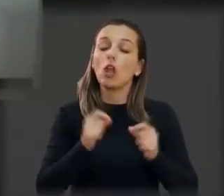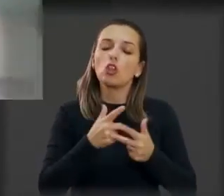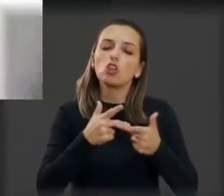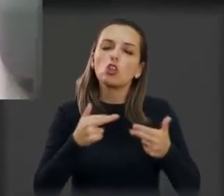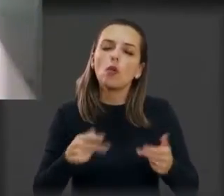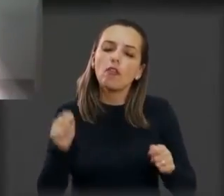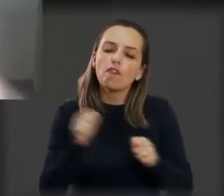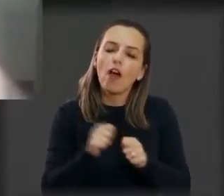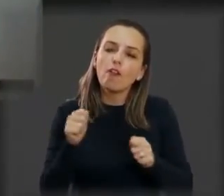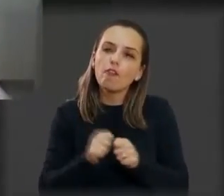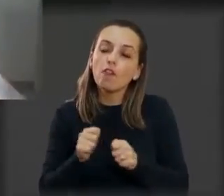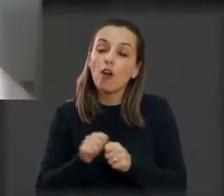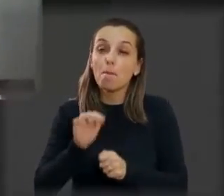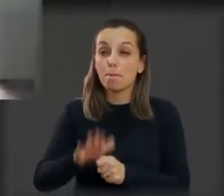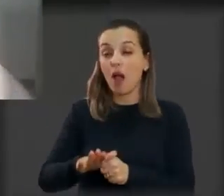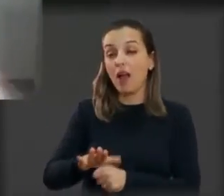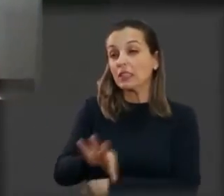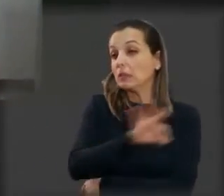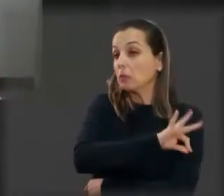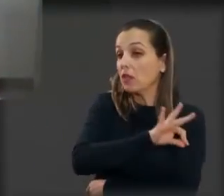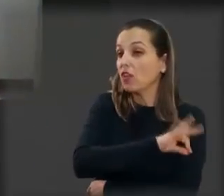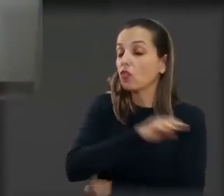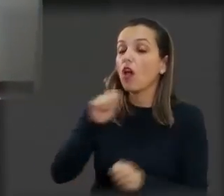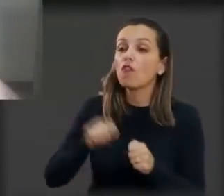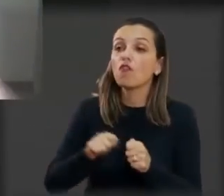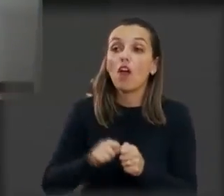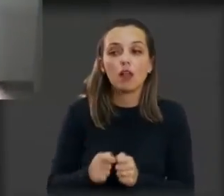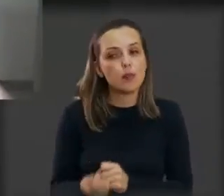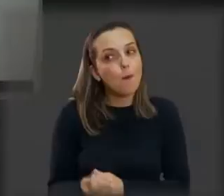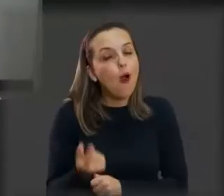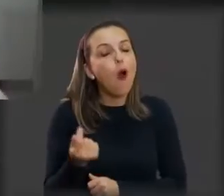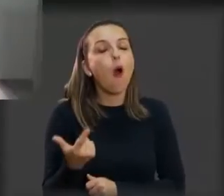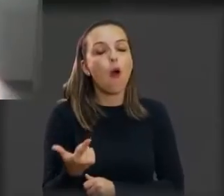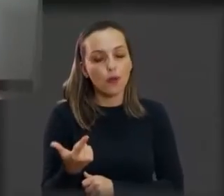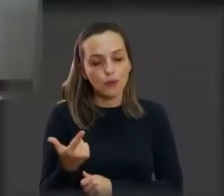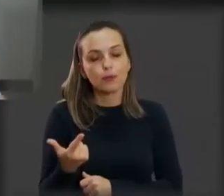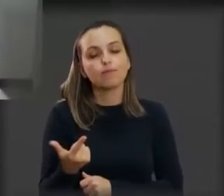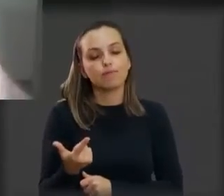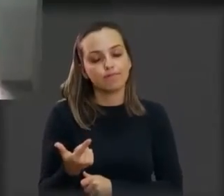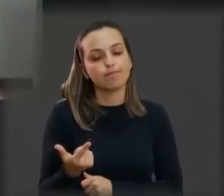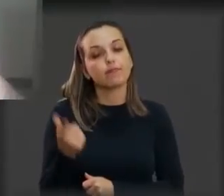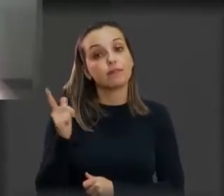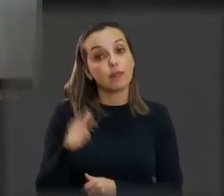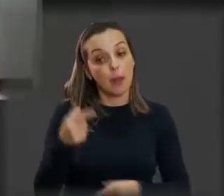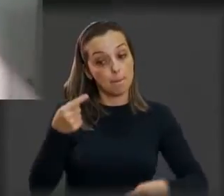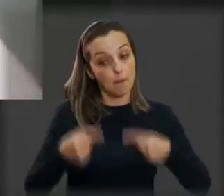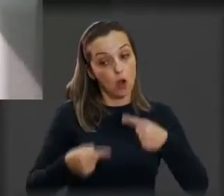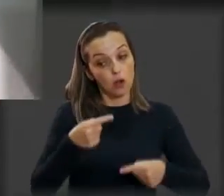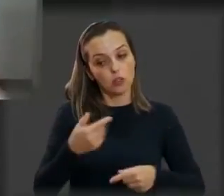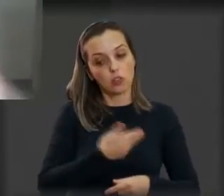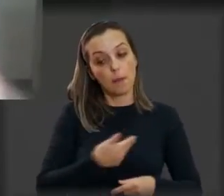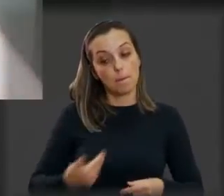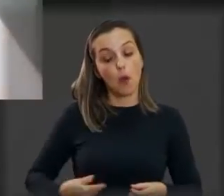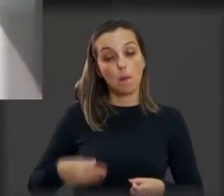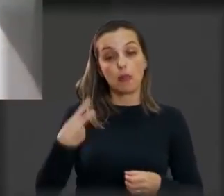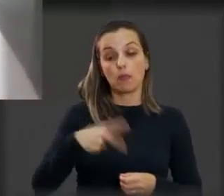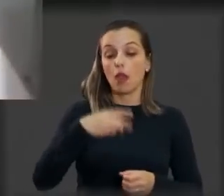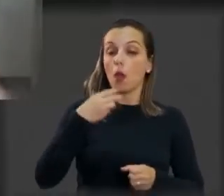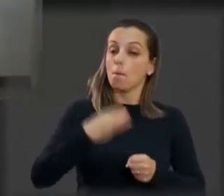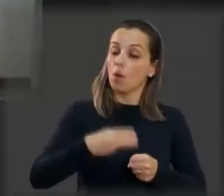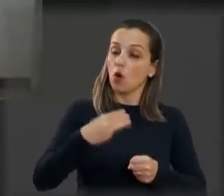e infelizmente a prefeitura pouco fez. Pouco fez. O que eu quero são políticas públicas municipais que já